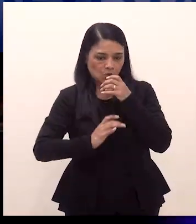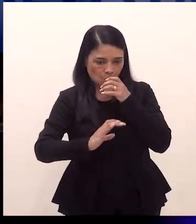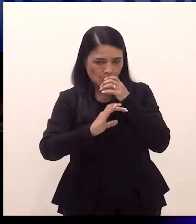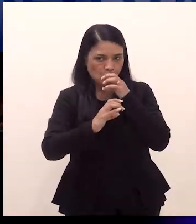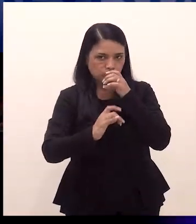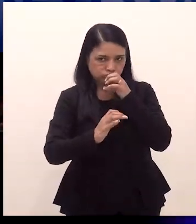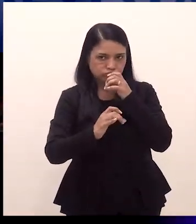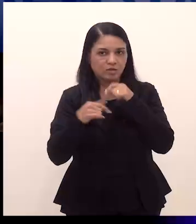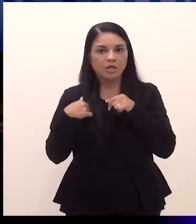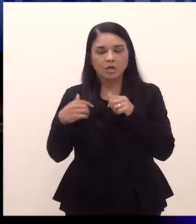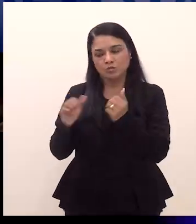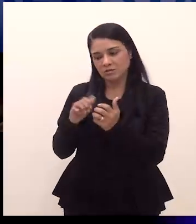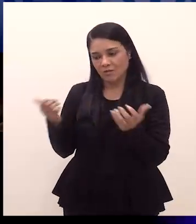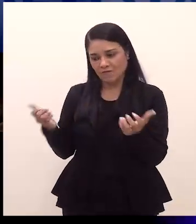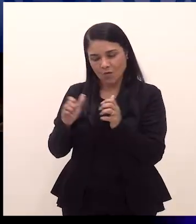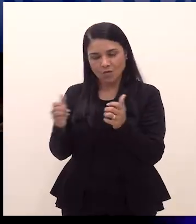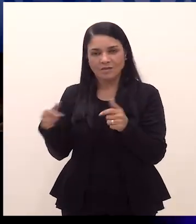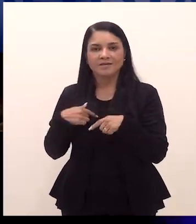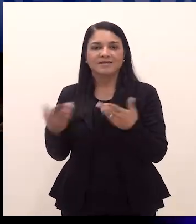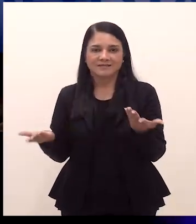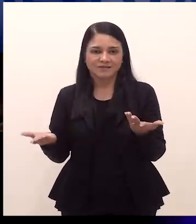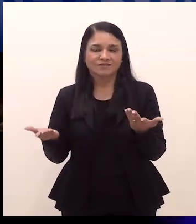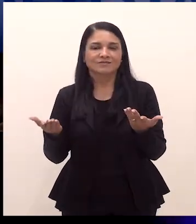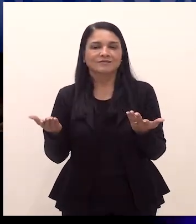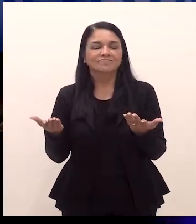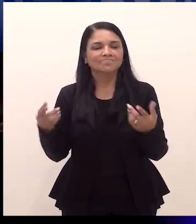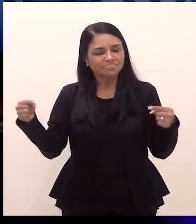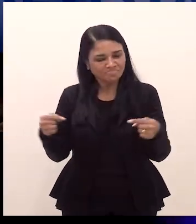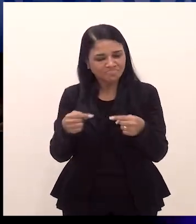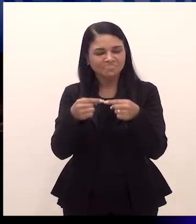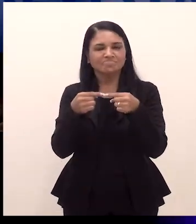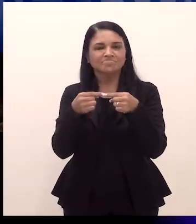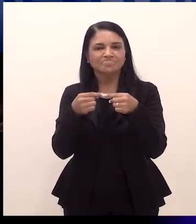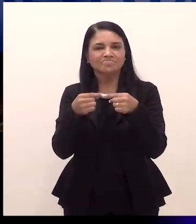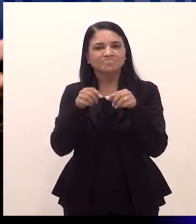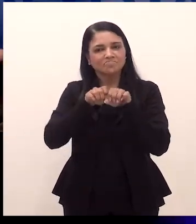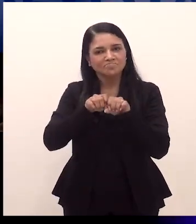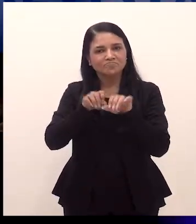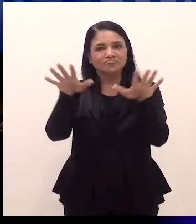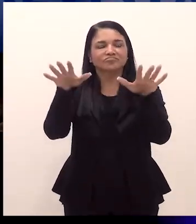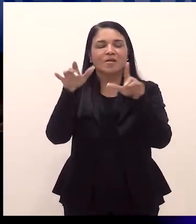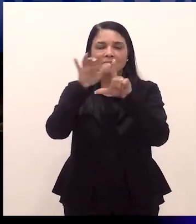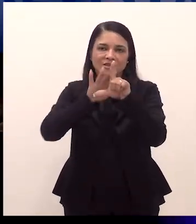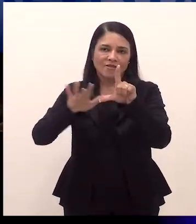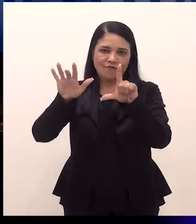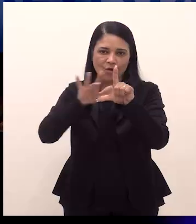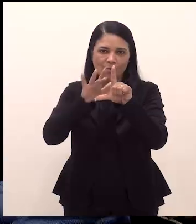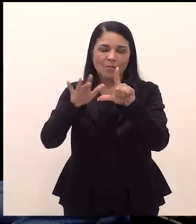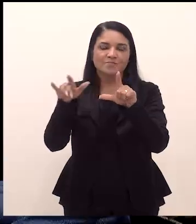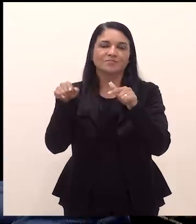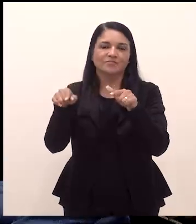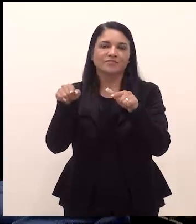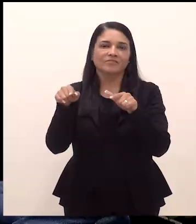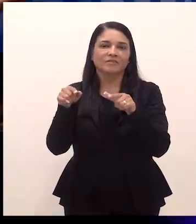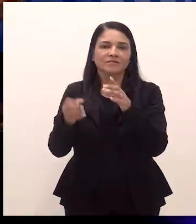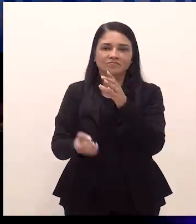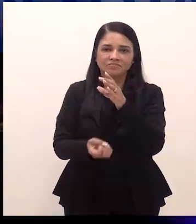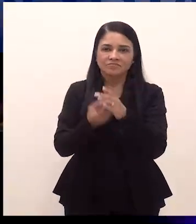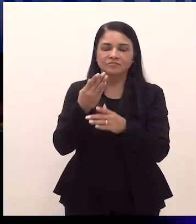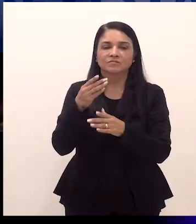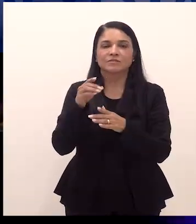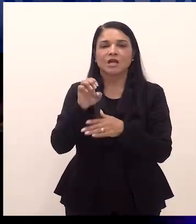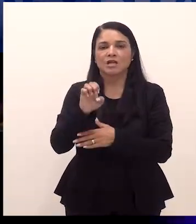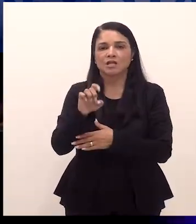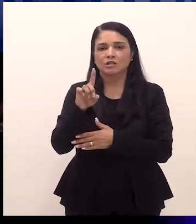Mas é isso, acho que a gente também encontrou uma sintonia de escoar as nossas composições e lançar pelas plataformas. O álbum está